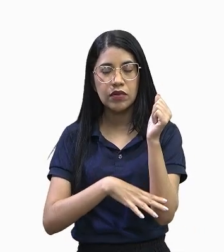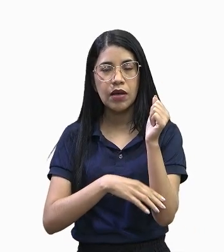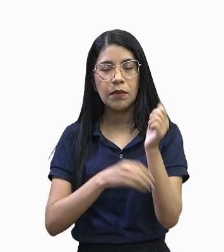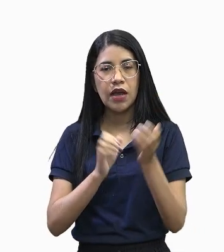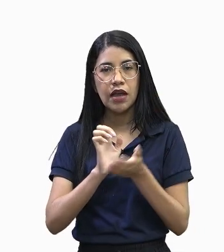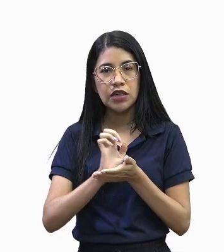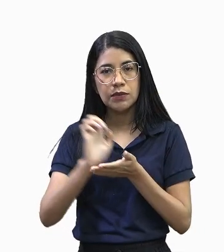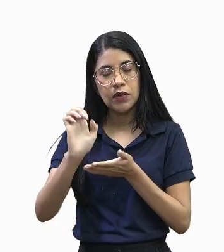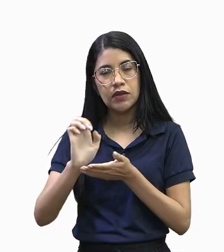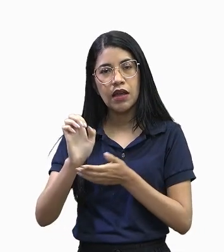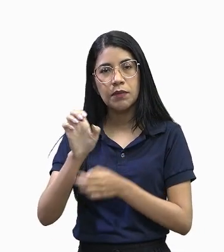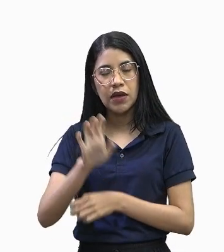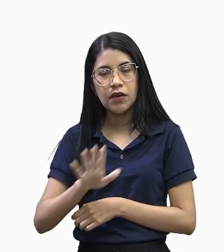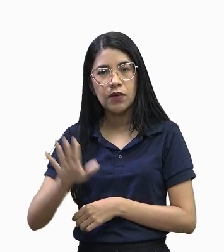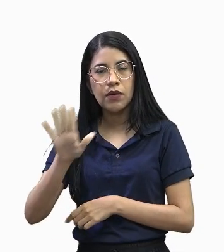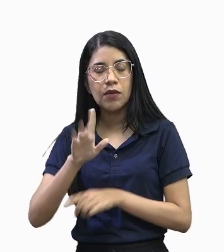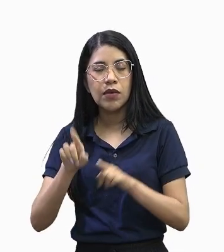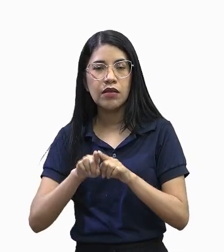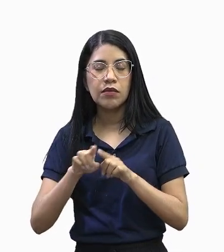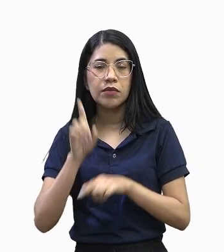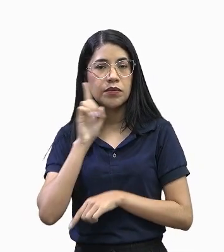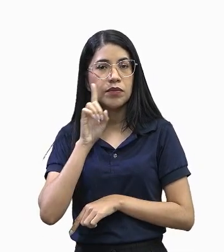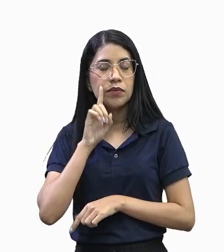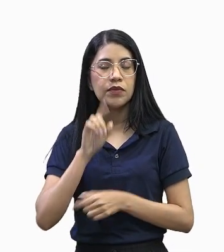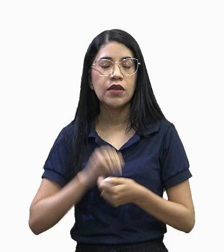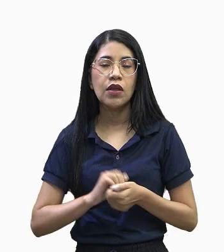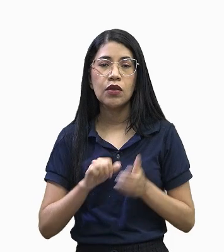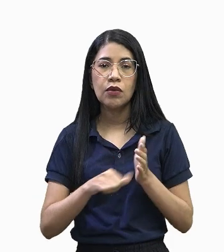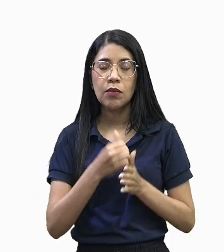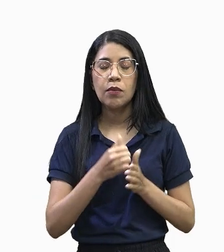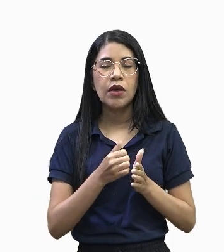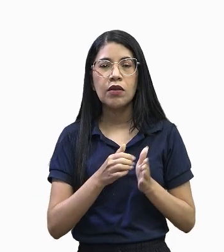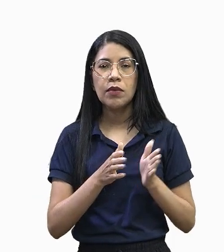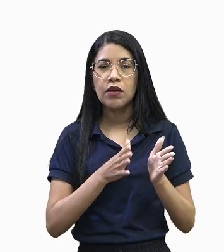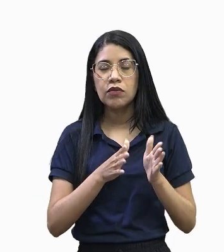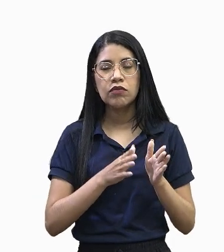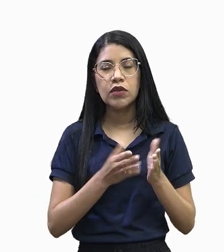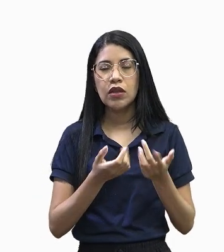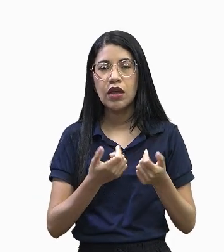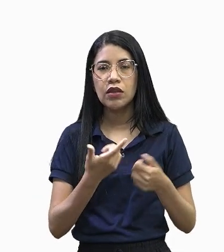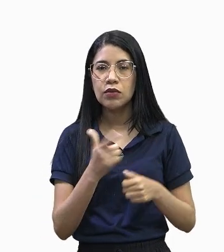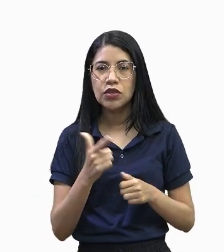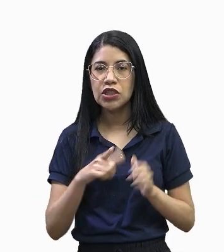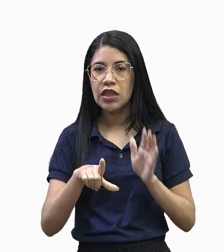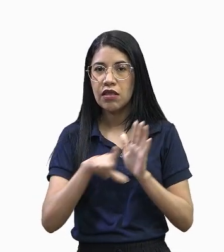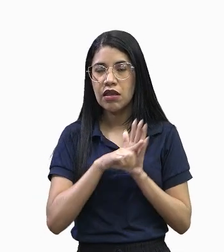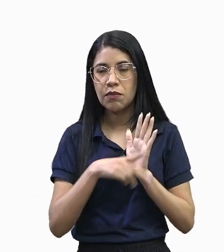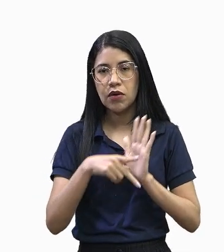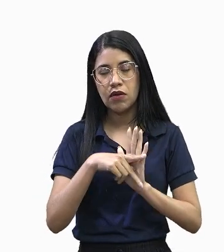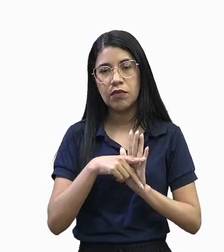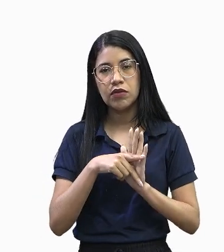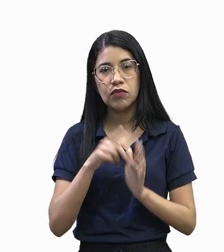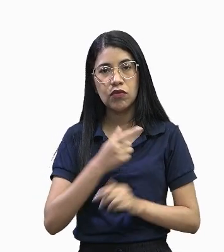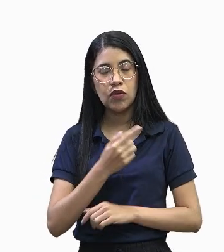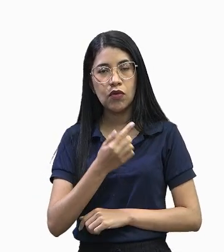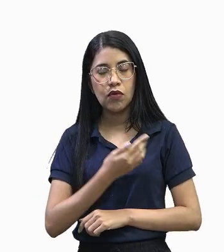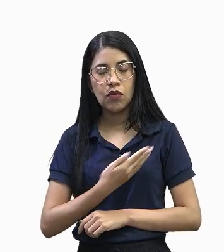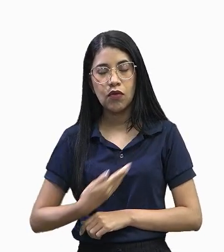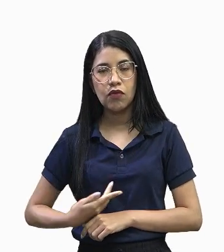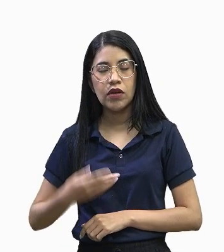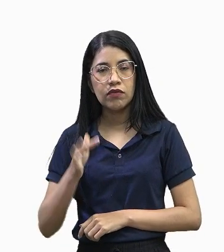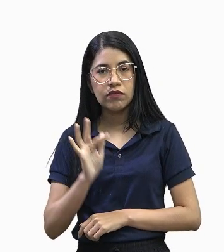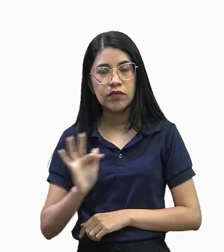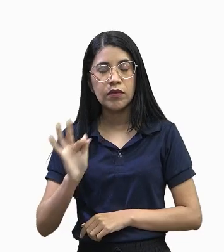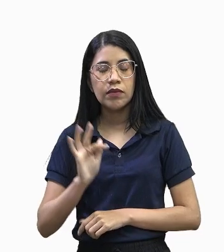Europa e Estados Unidos. No primeiro surto, não sofreu regulamentação por parte do governo federal, ou seja, aviar